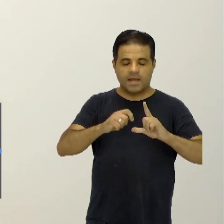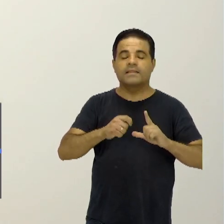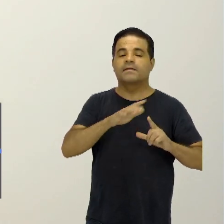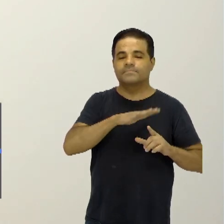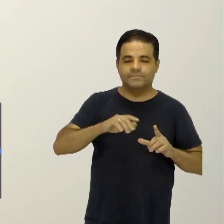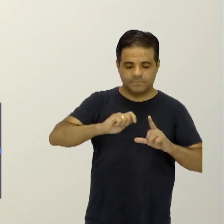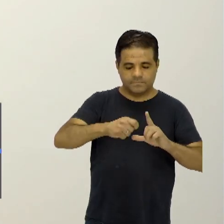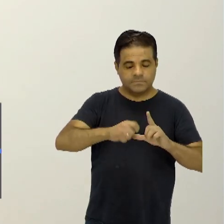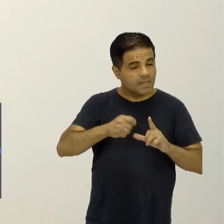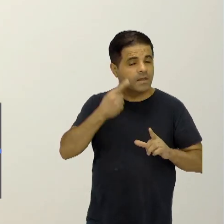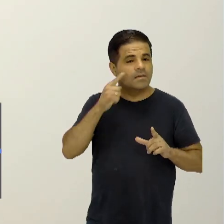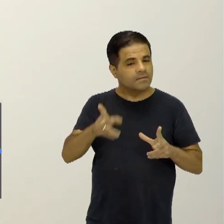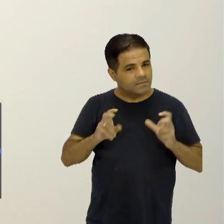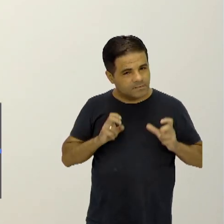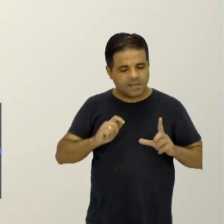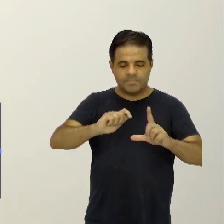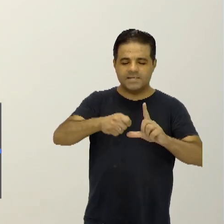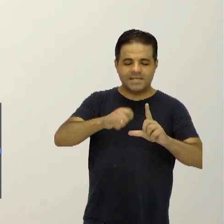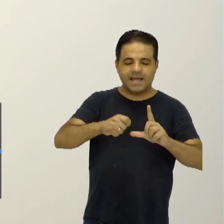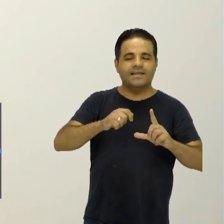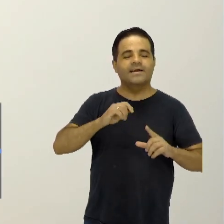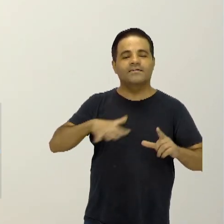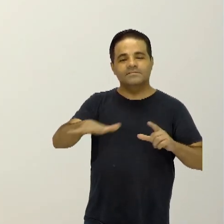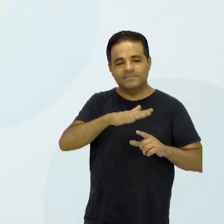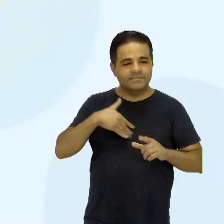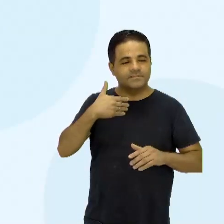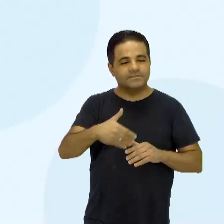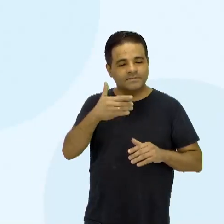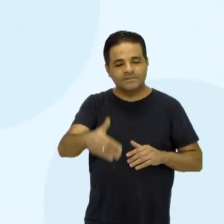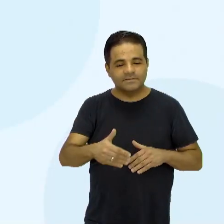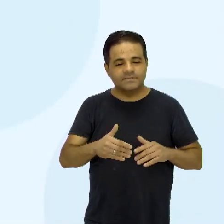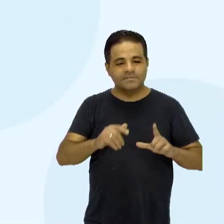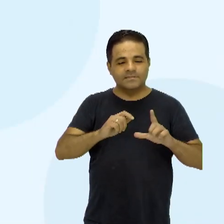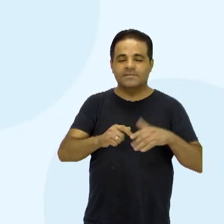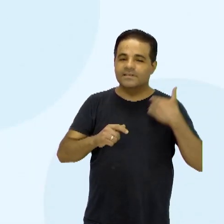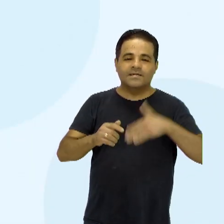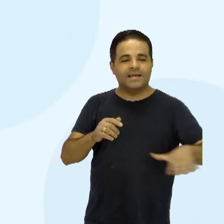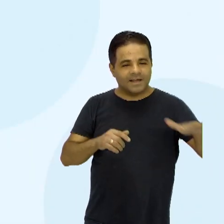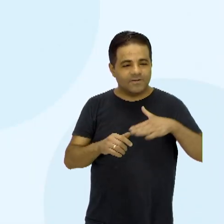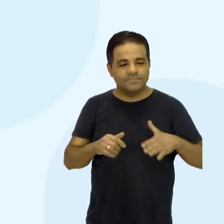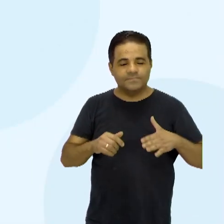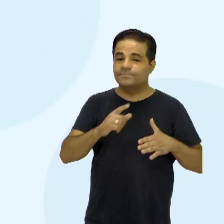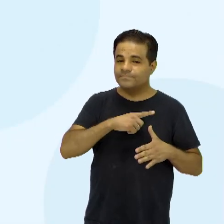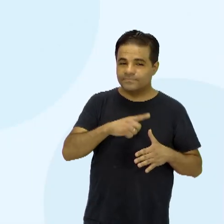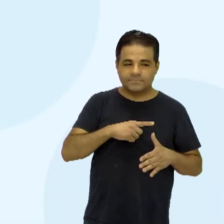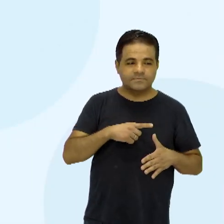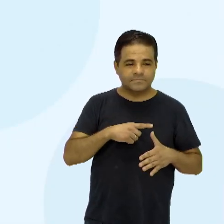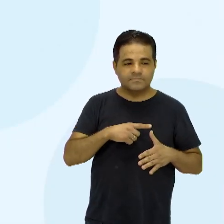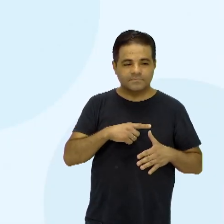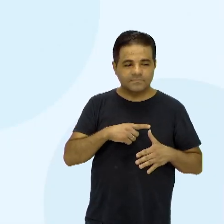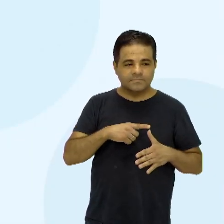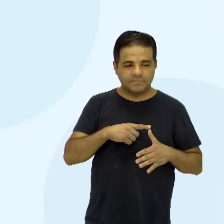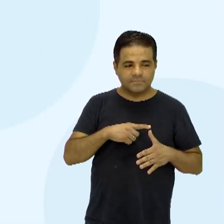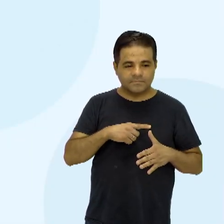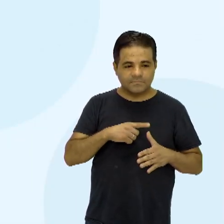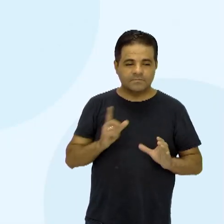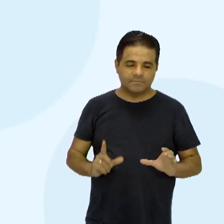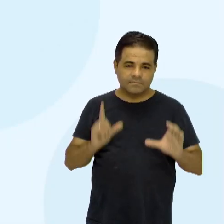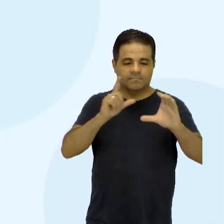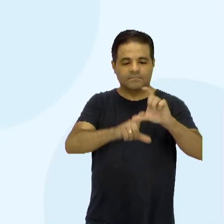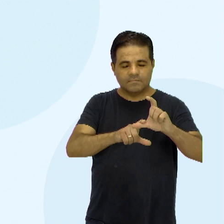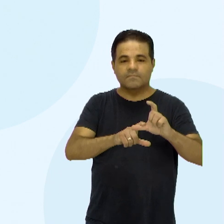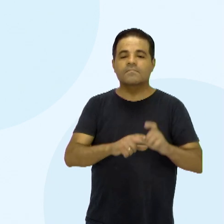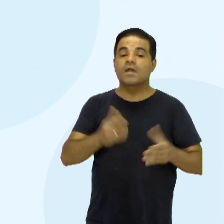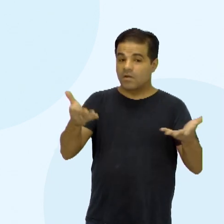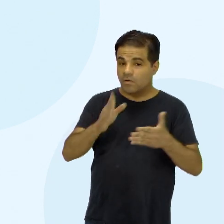chegar no Brasil. Perceberam esse percurso? Vamos para a tela de novo. Se alterarmos o texto para que